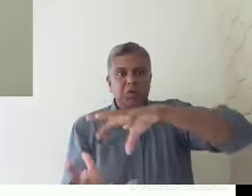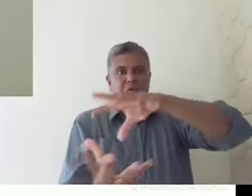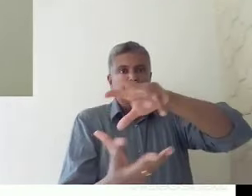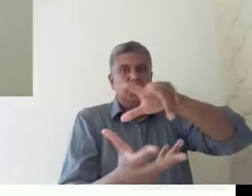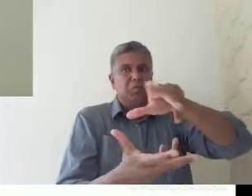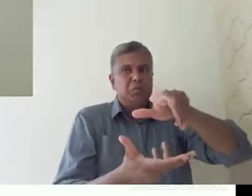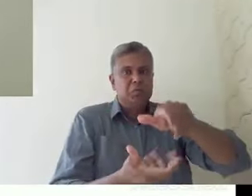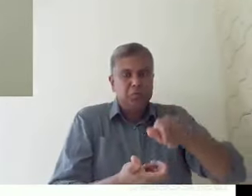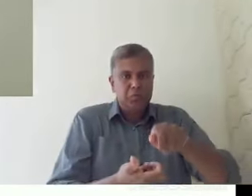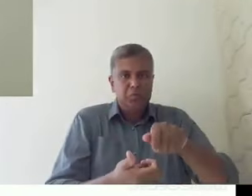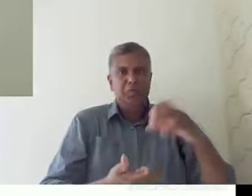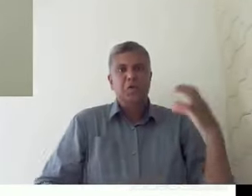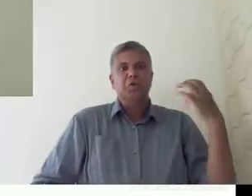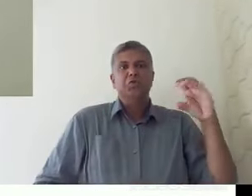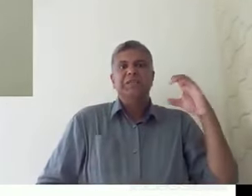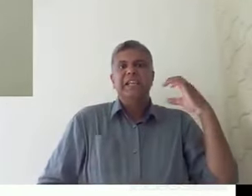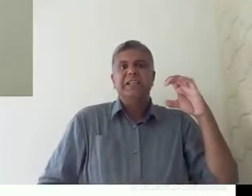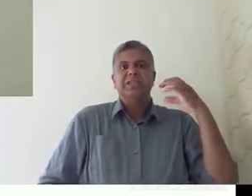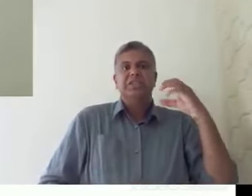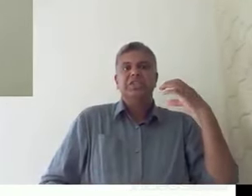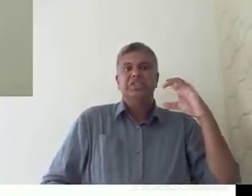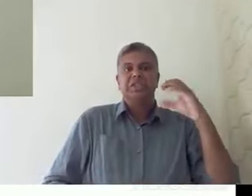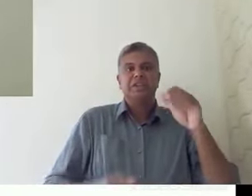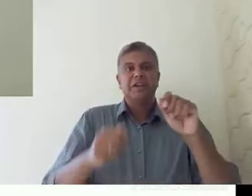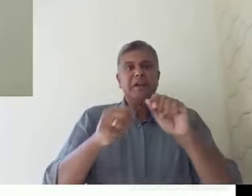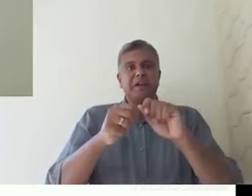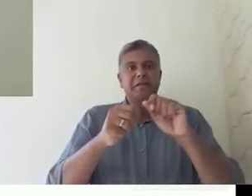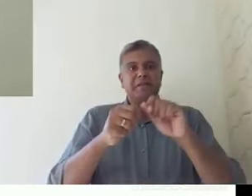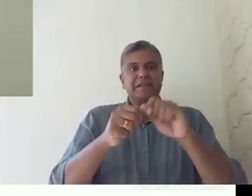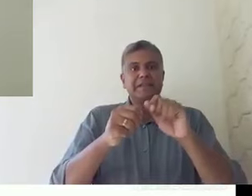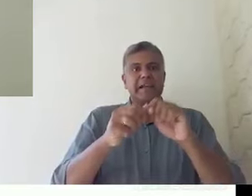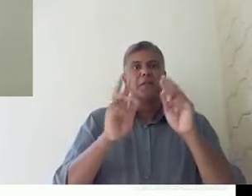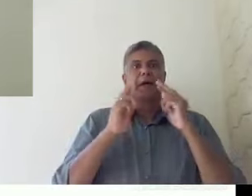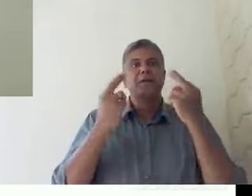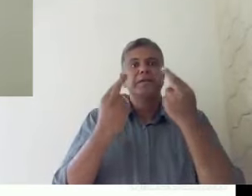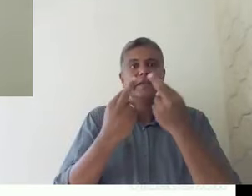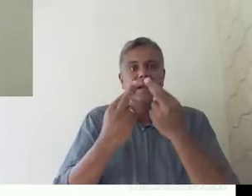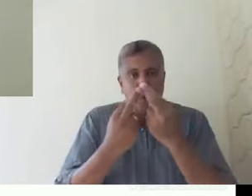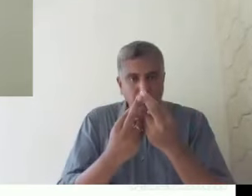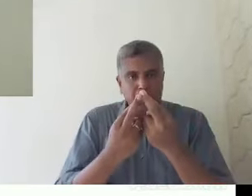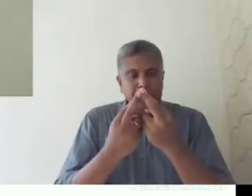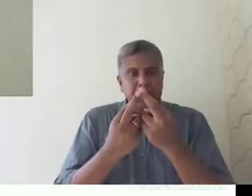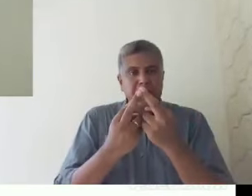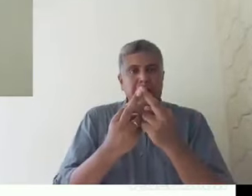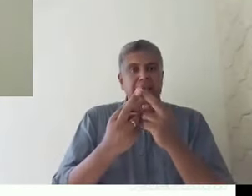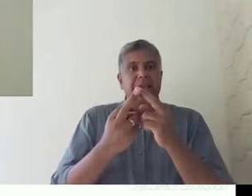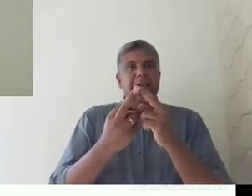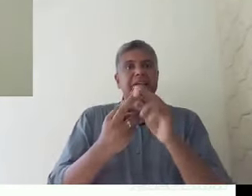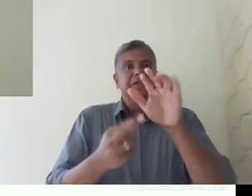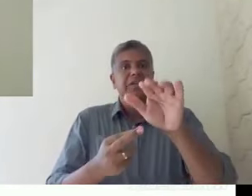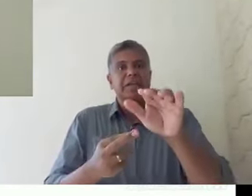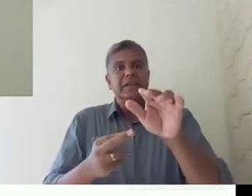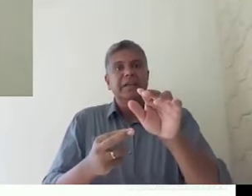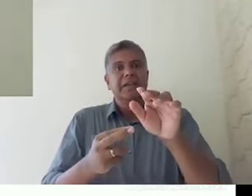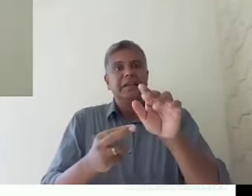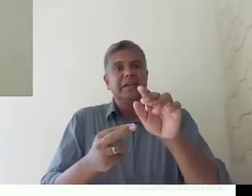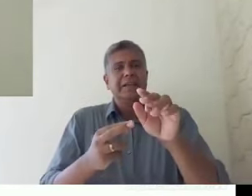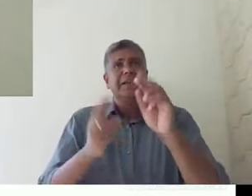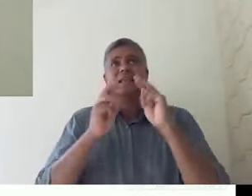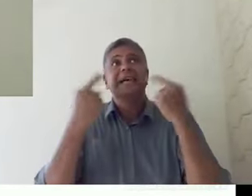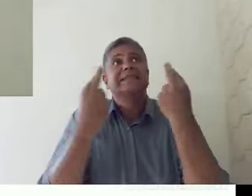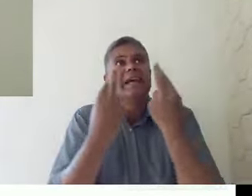de um sistema internacional de unidades de medida, que é o chamado SI.